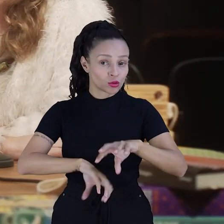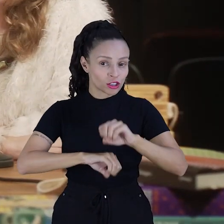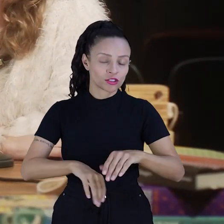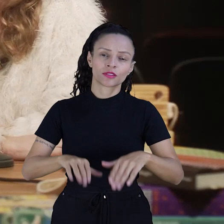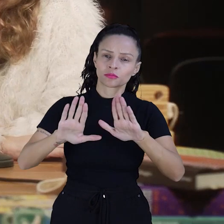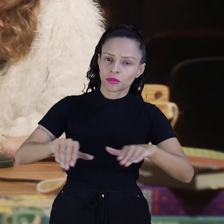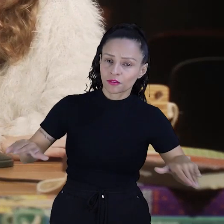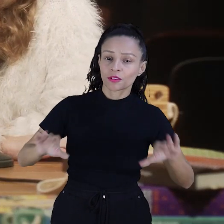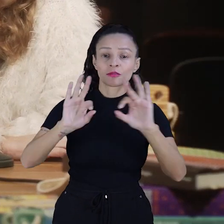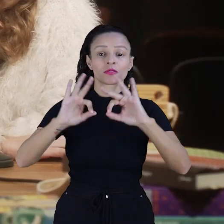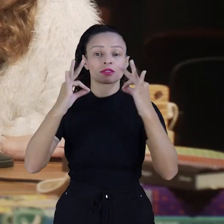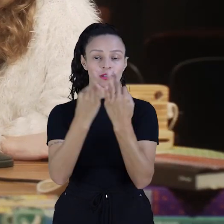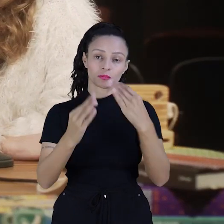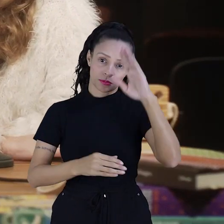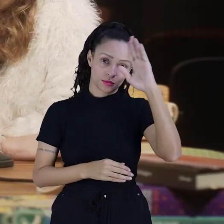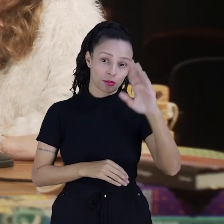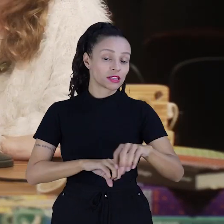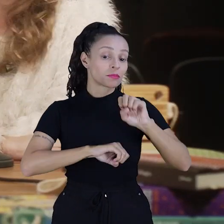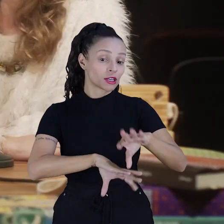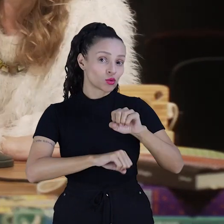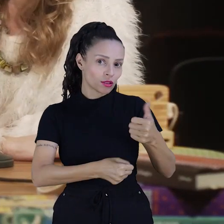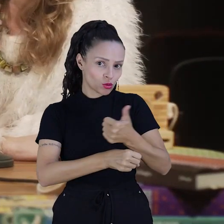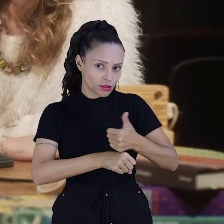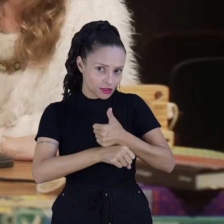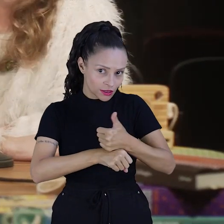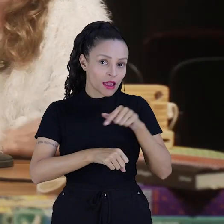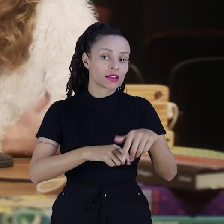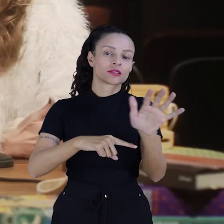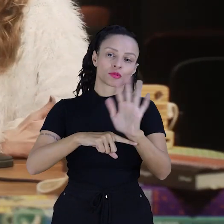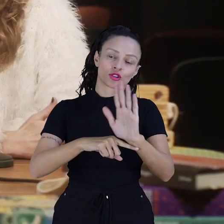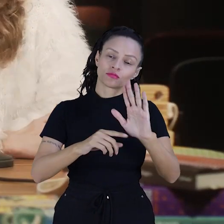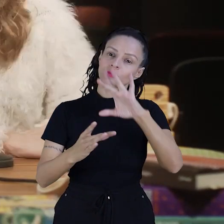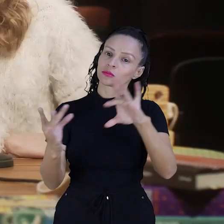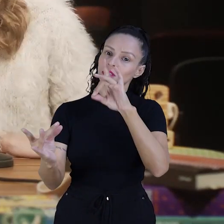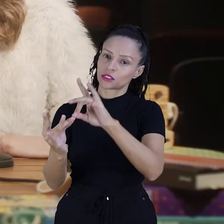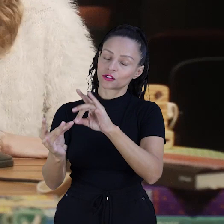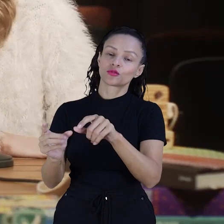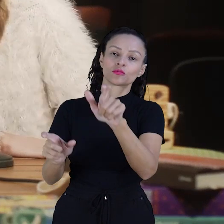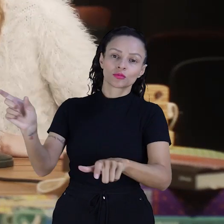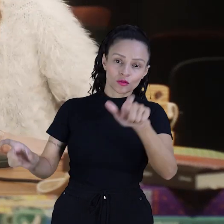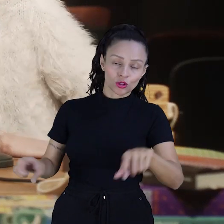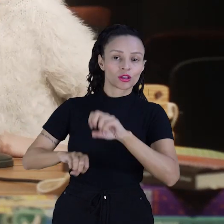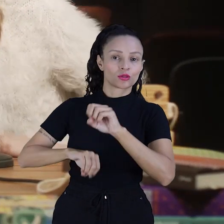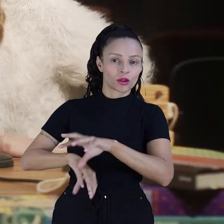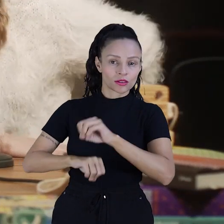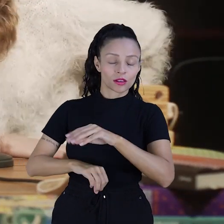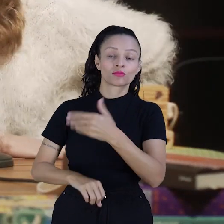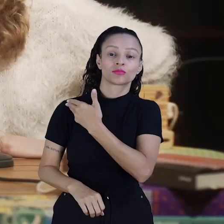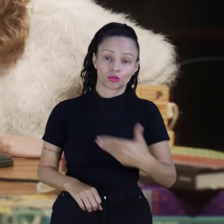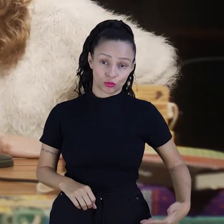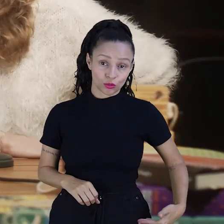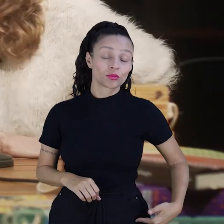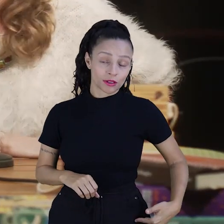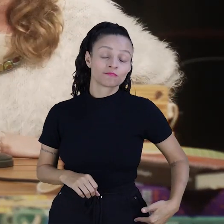performativas para infâncias, famílias e principalmente para educadoras. Aliás, esse episódio é voltado especificamente para educadoras da rede pública